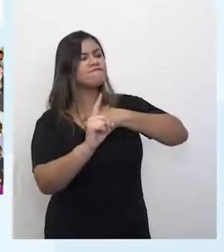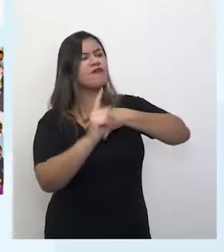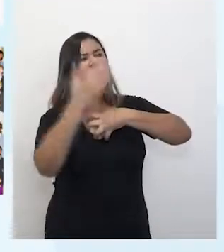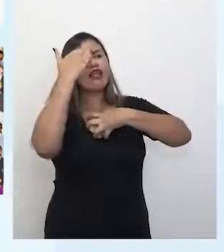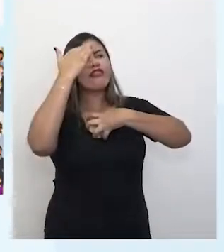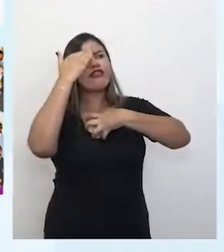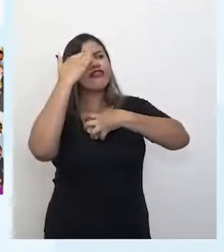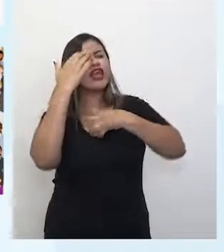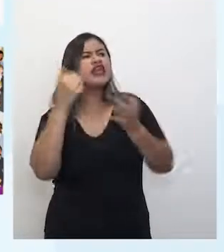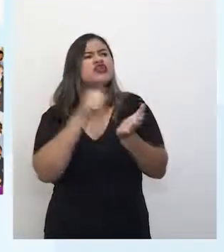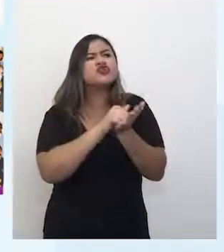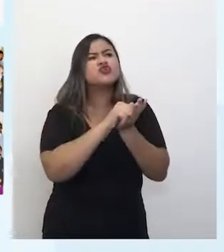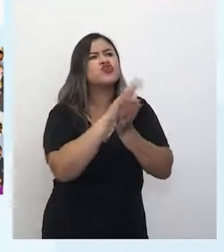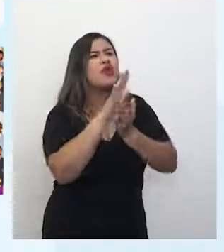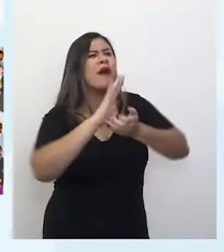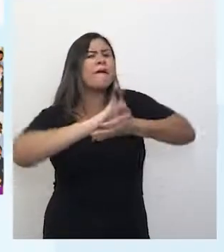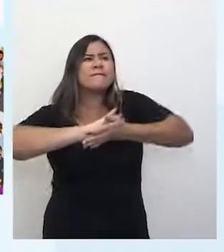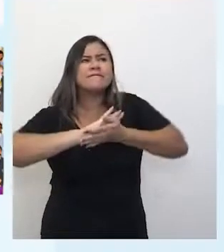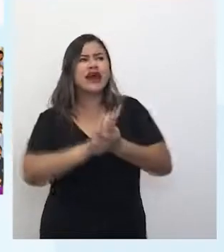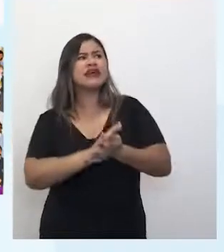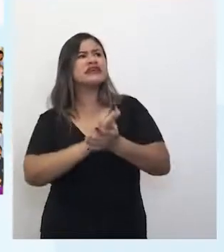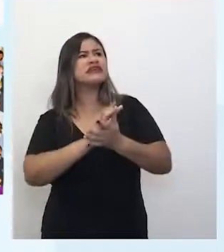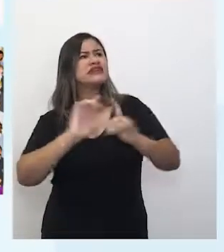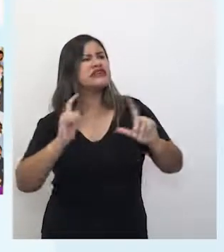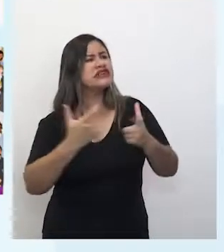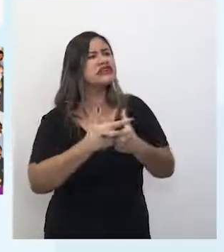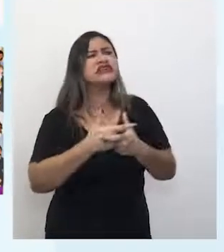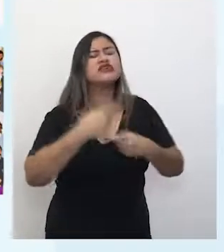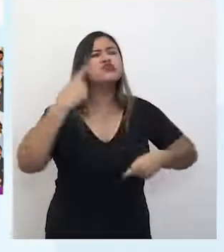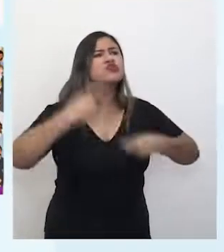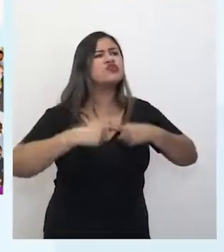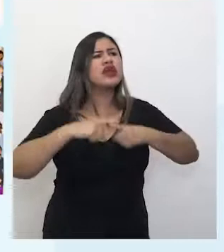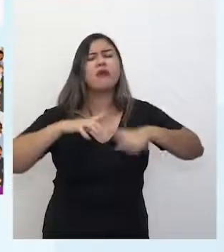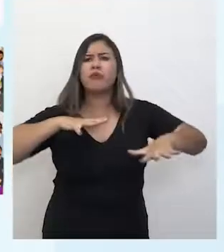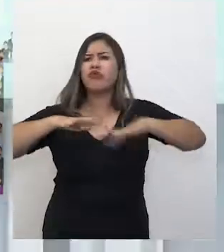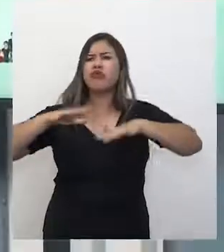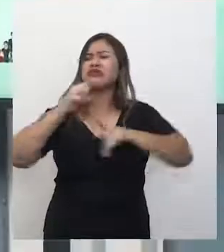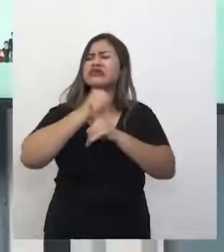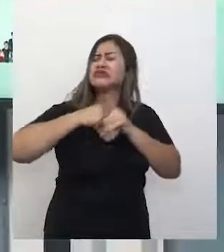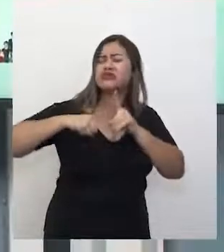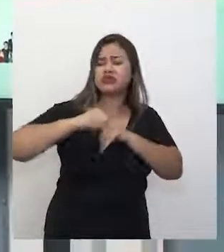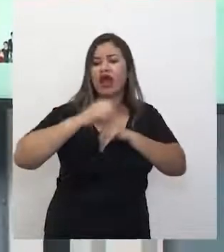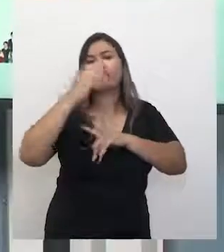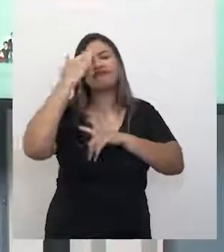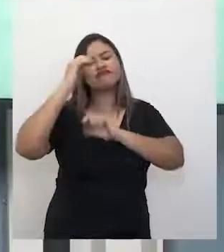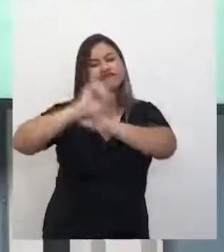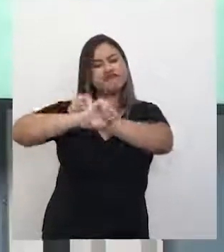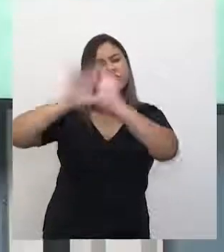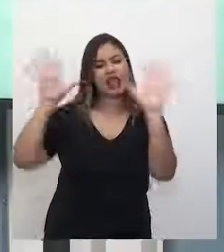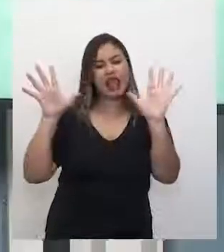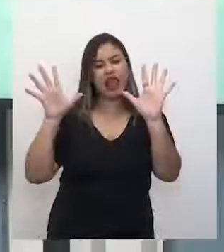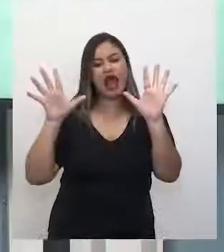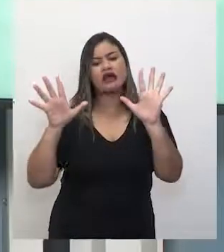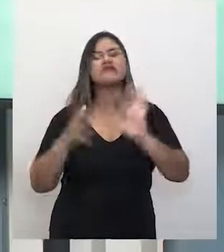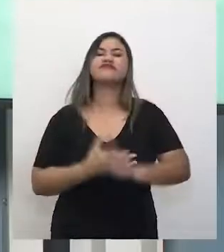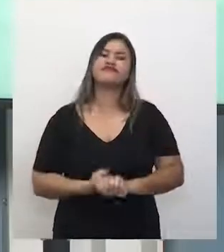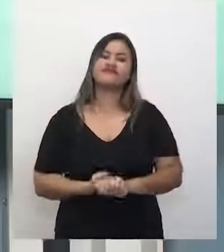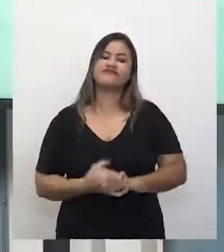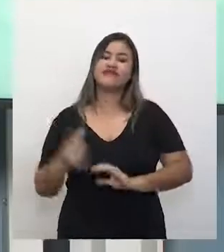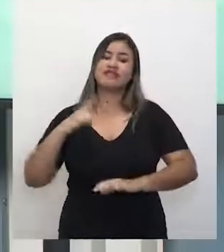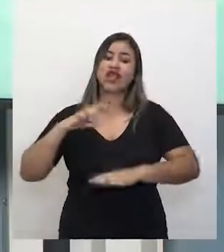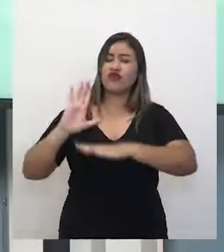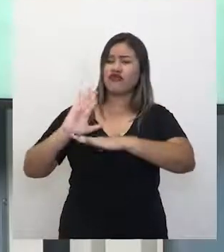que eu entender o motivo, a existência dos movimentos sociais. Não é? Então, nós temos aqui um